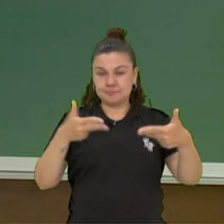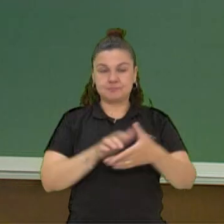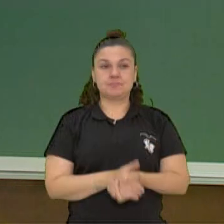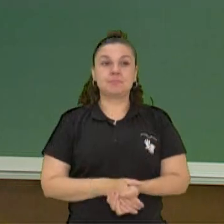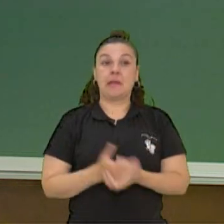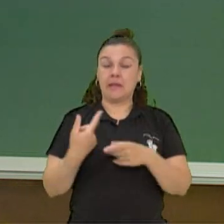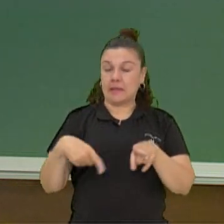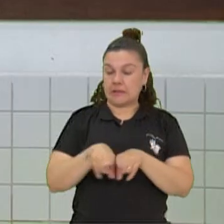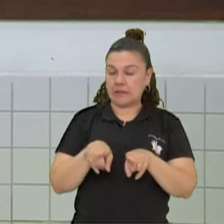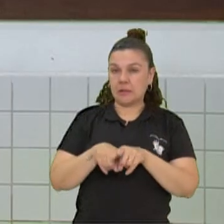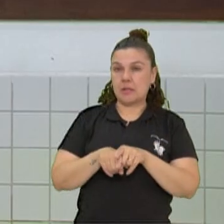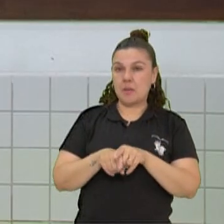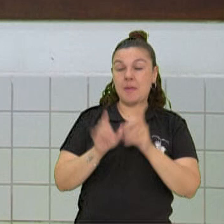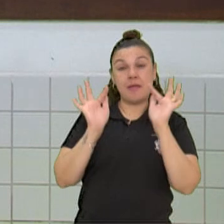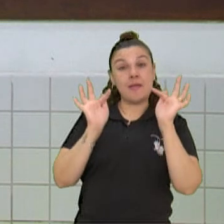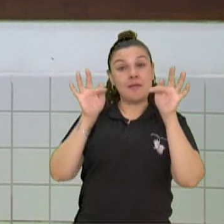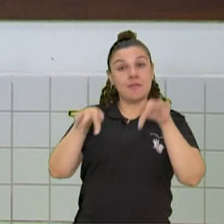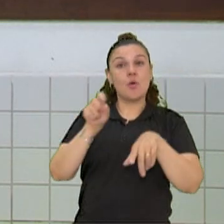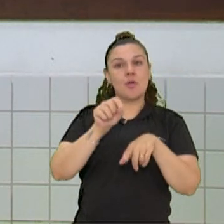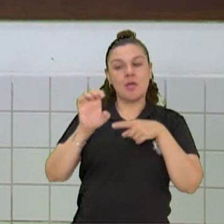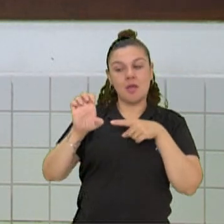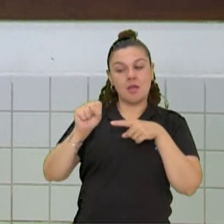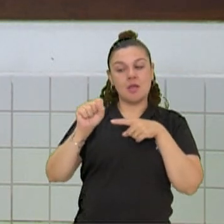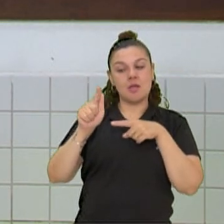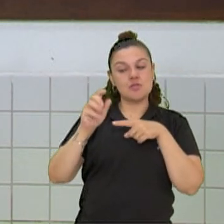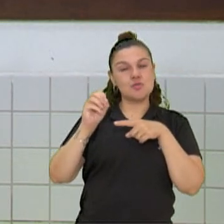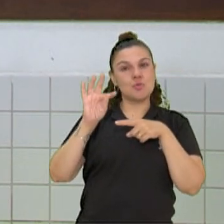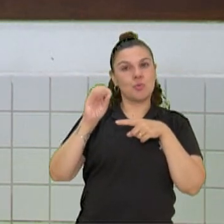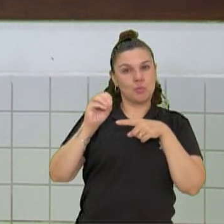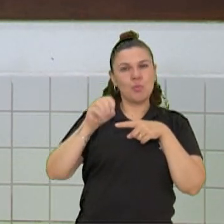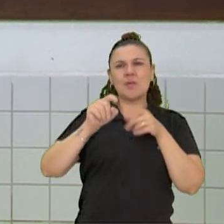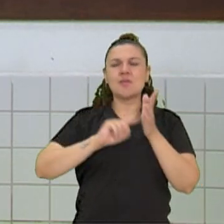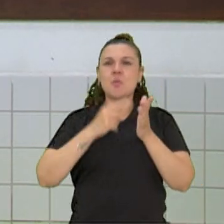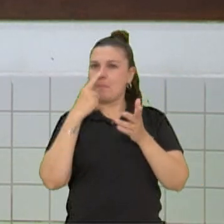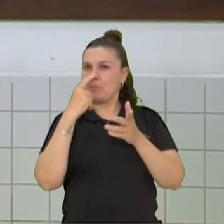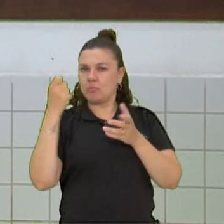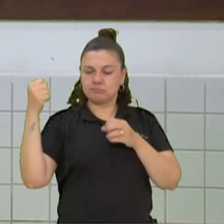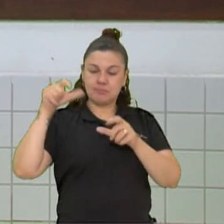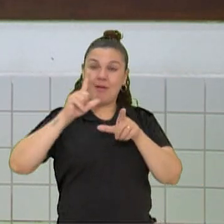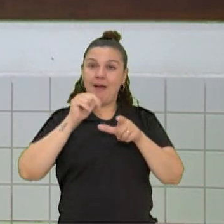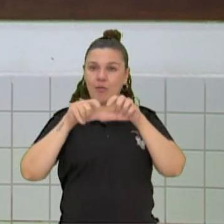E a questão do destino do esgoto. As grandes cidades, as áreas urbanas,